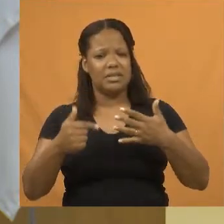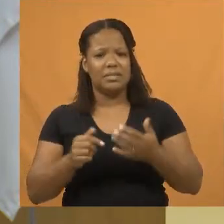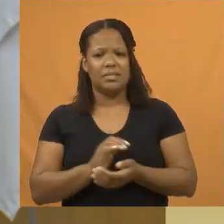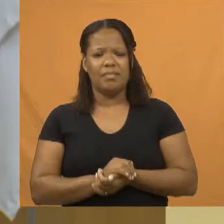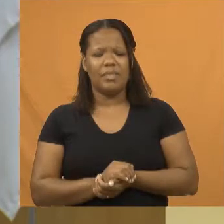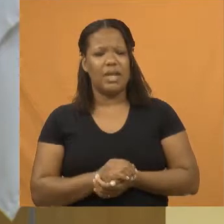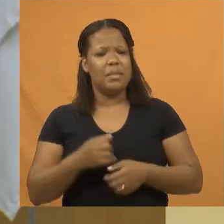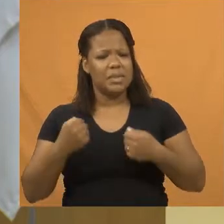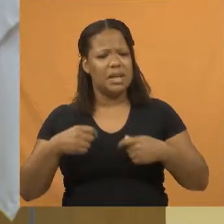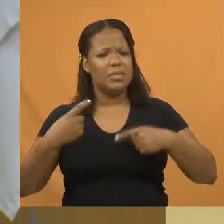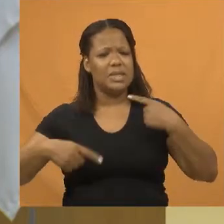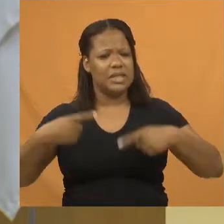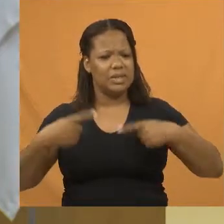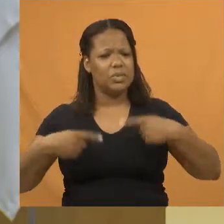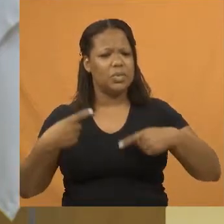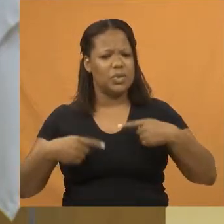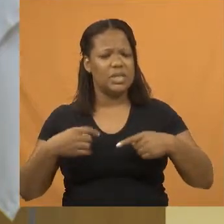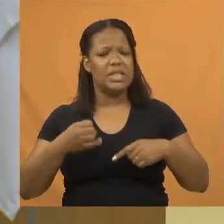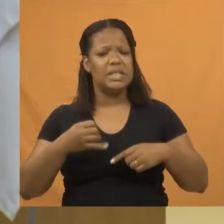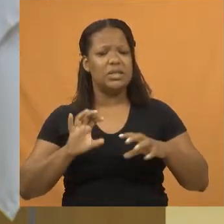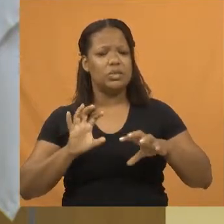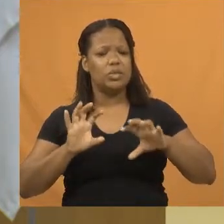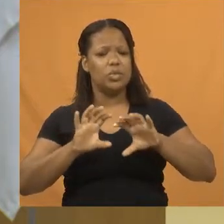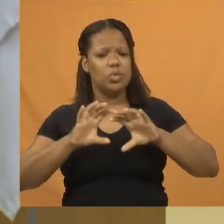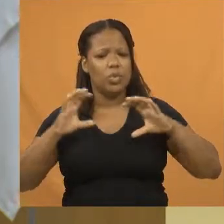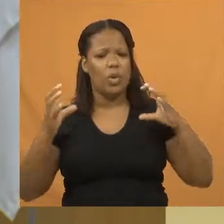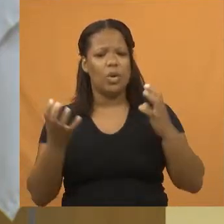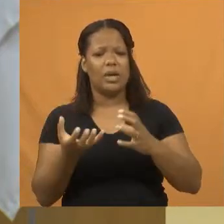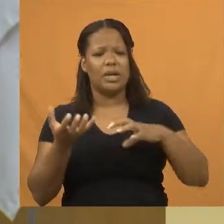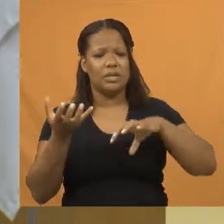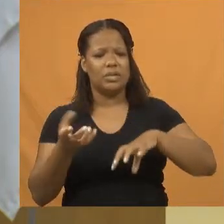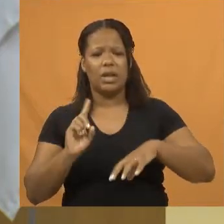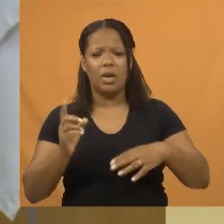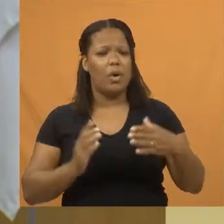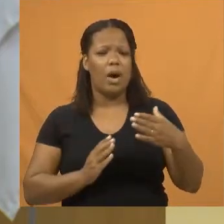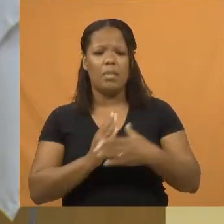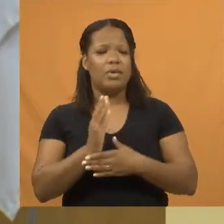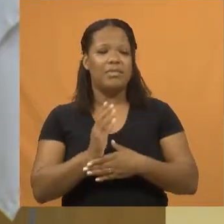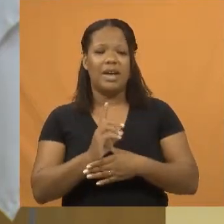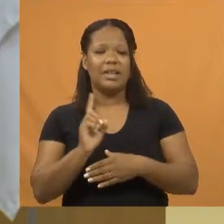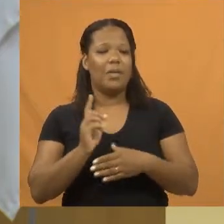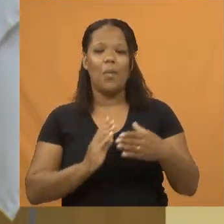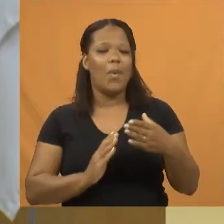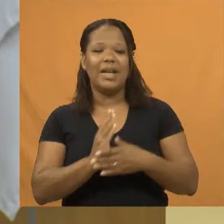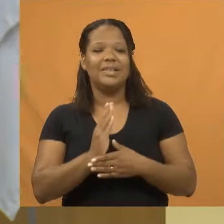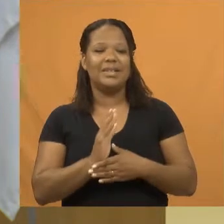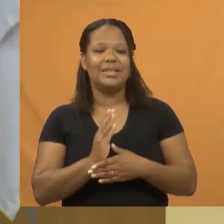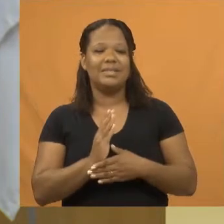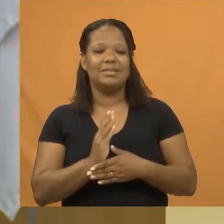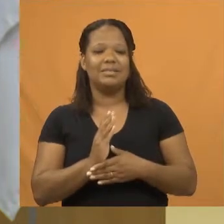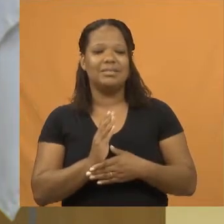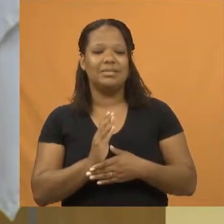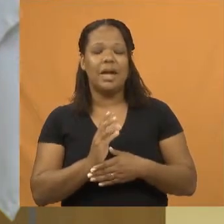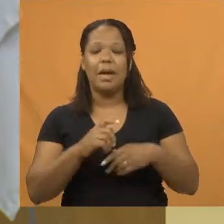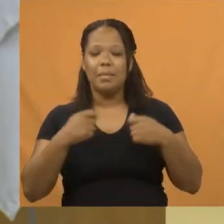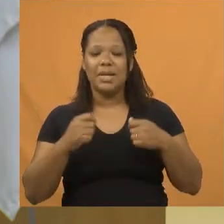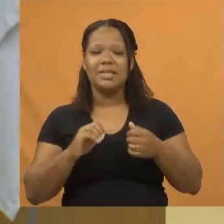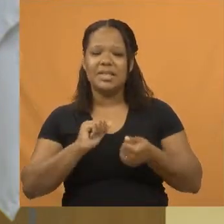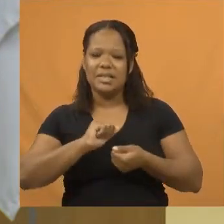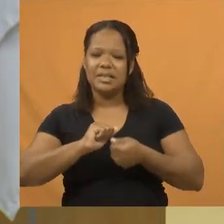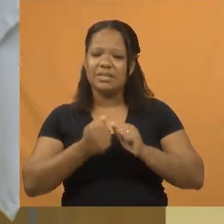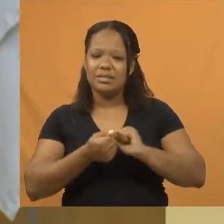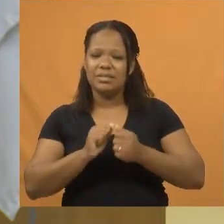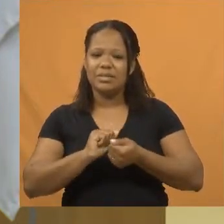precisamos debater, porque se o Congresso não aprovar essa reforma, ela não passa. Eu acho que tem que ter alguns